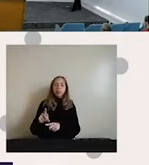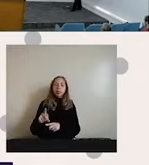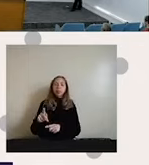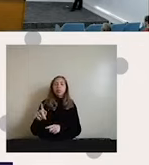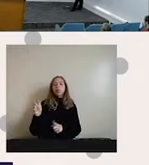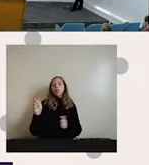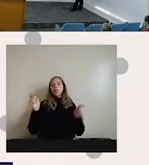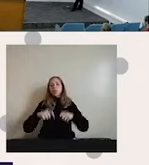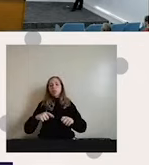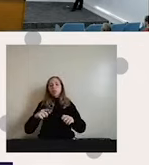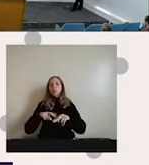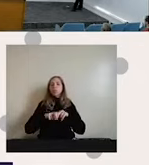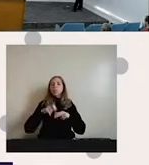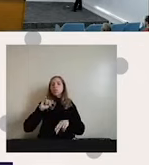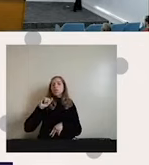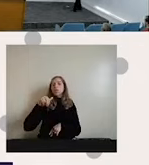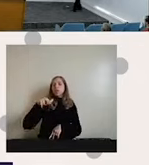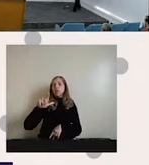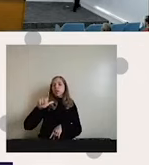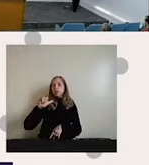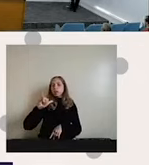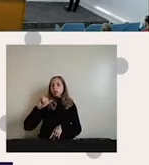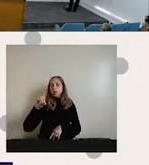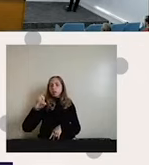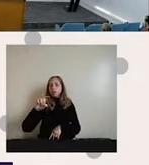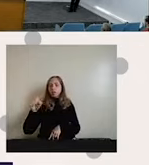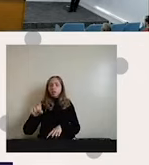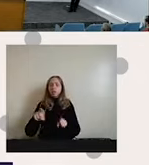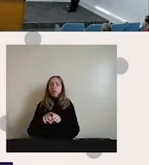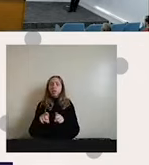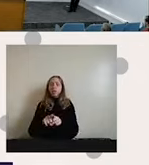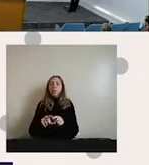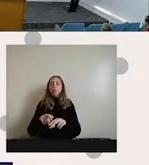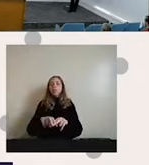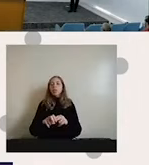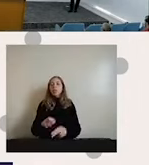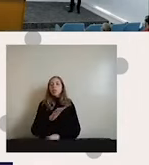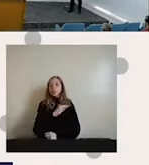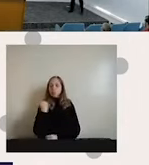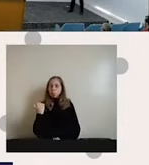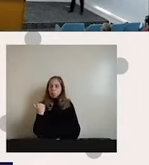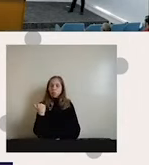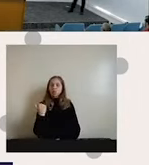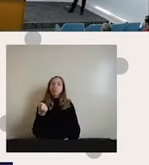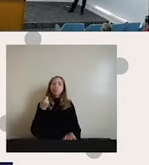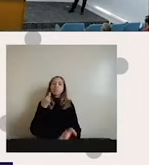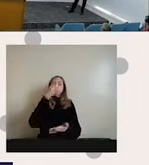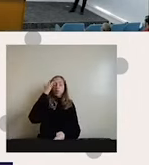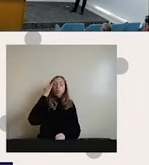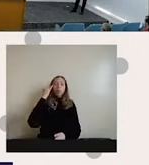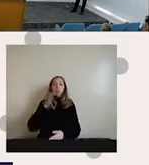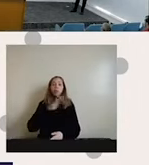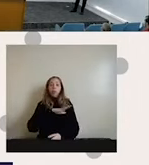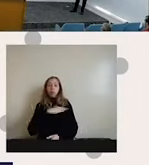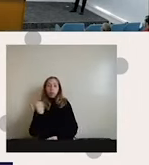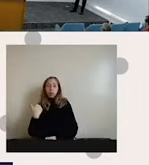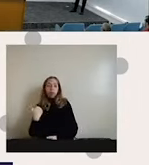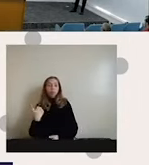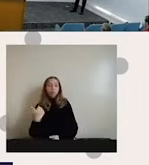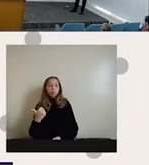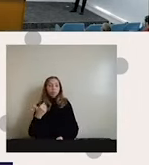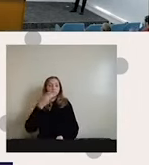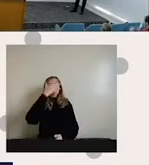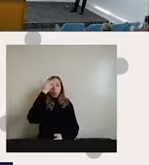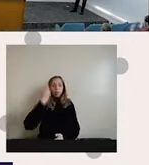invalidez. E a gente tem a questão da pensão por morte, né, que vai ser concedido aos dependentes. Todos esses benefícios eles podem